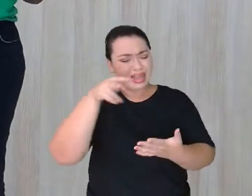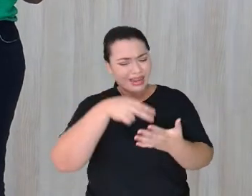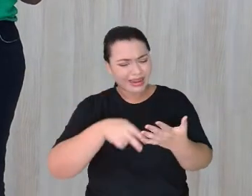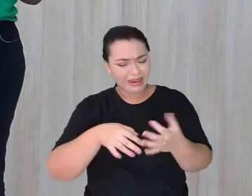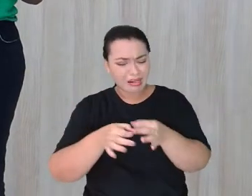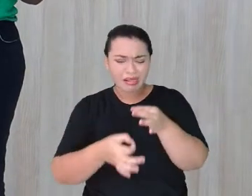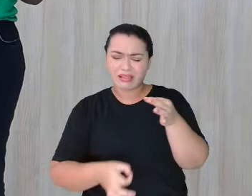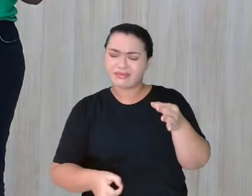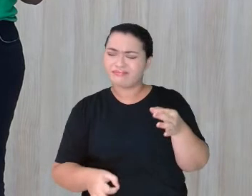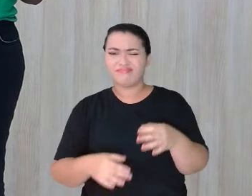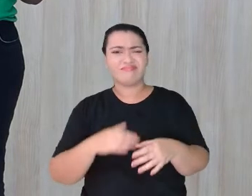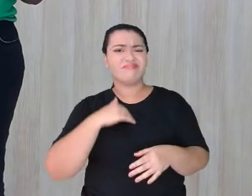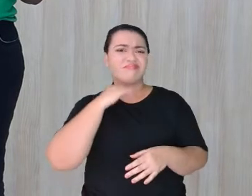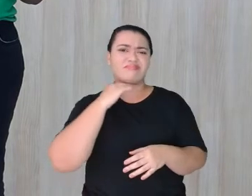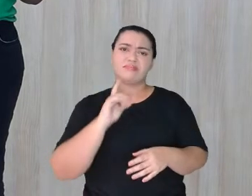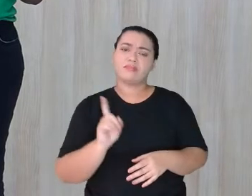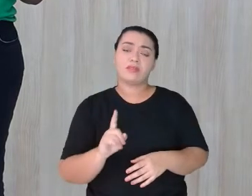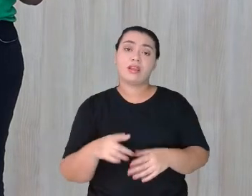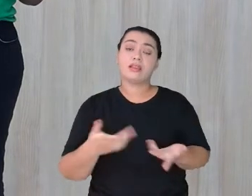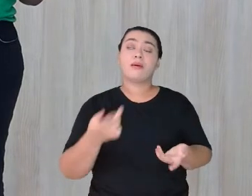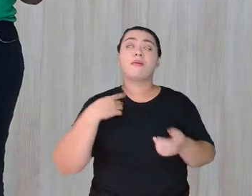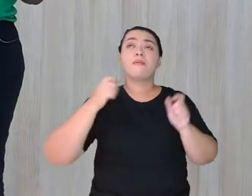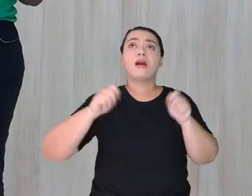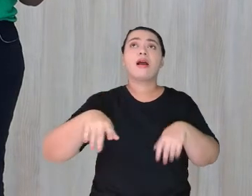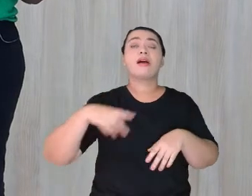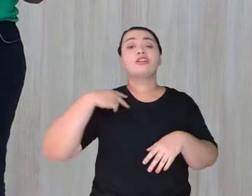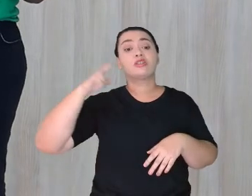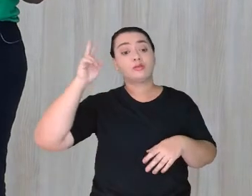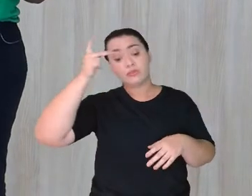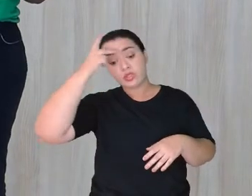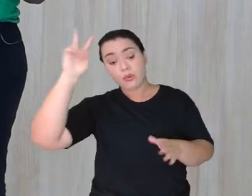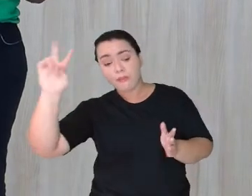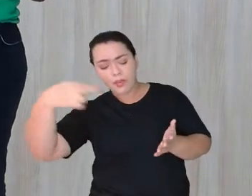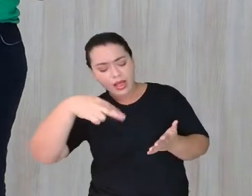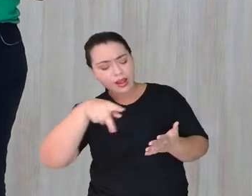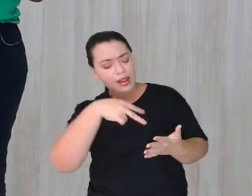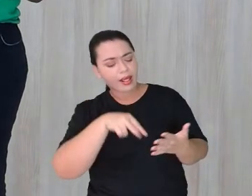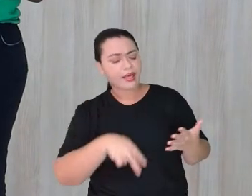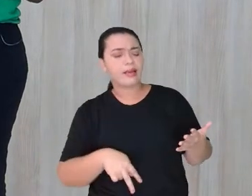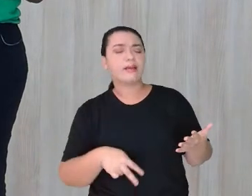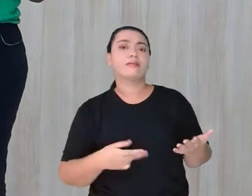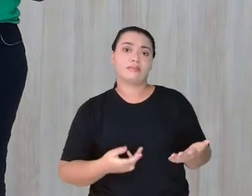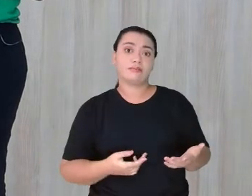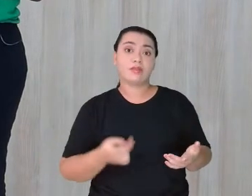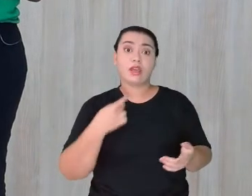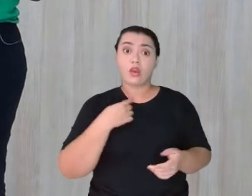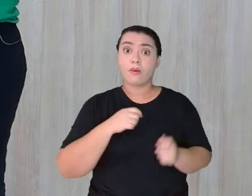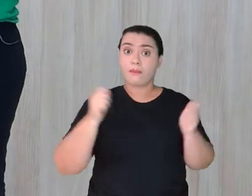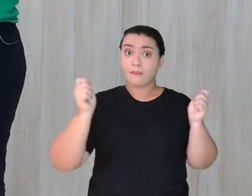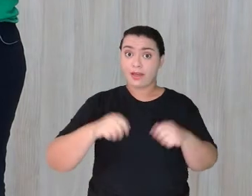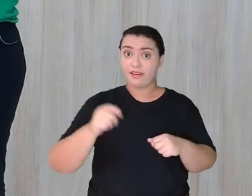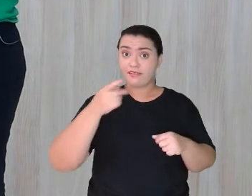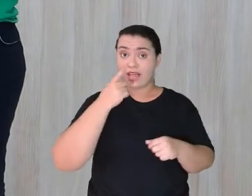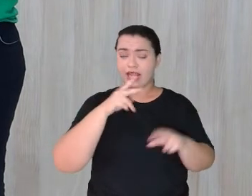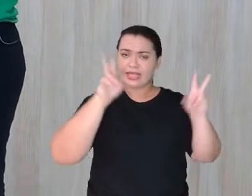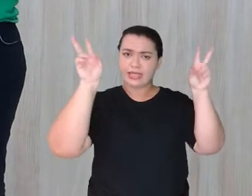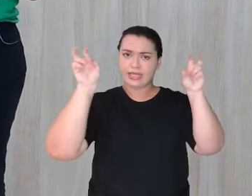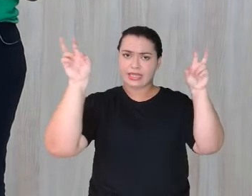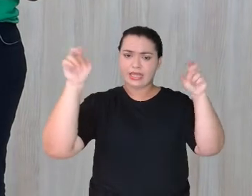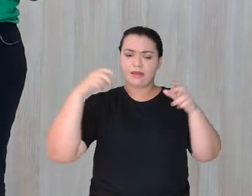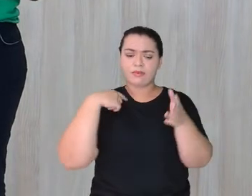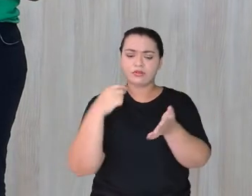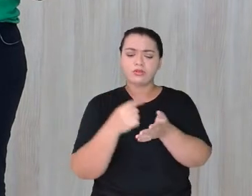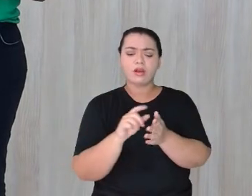Então, eu tenho sempre que pensar na capacidade desse leitor de absorver aquilo que eu estou dizendo. Então, se eu consigo falar sobre um tema em